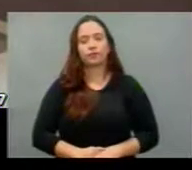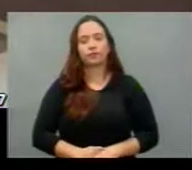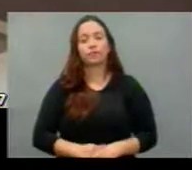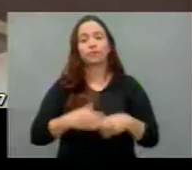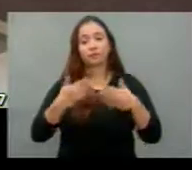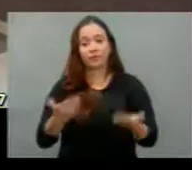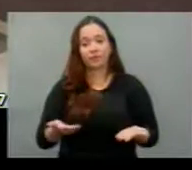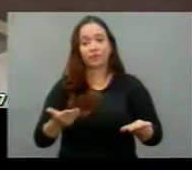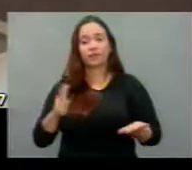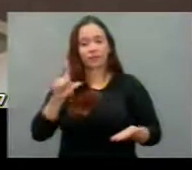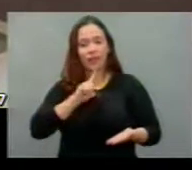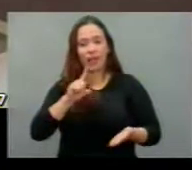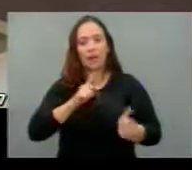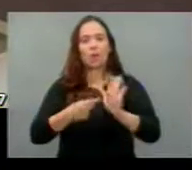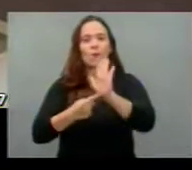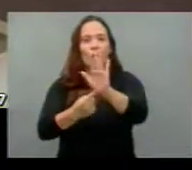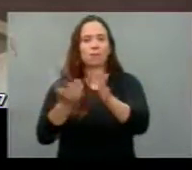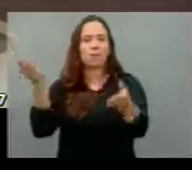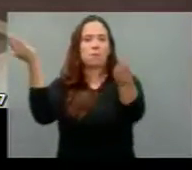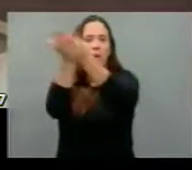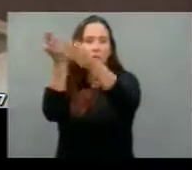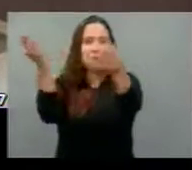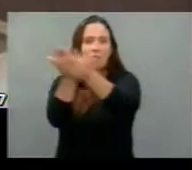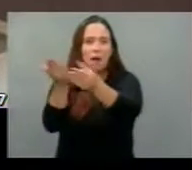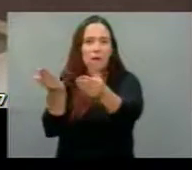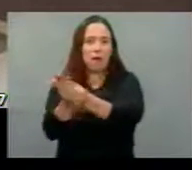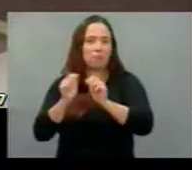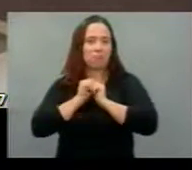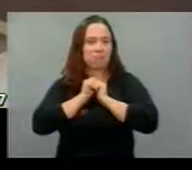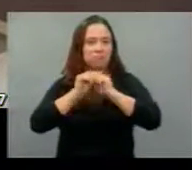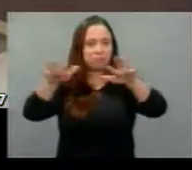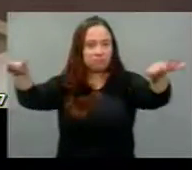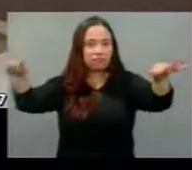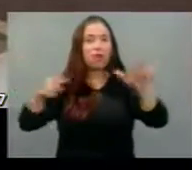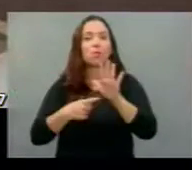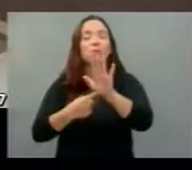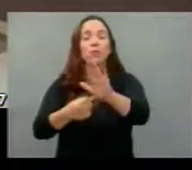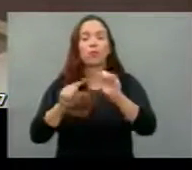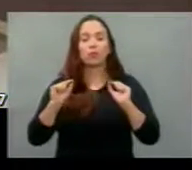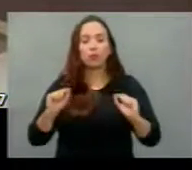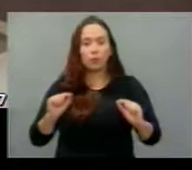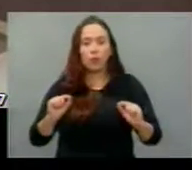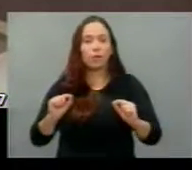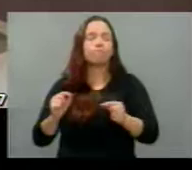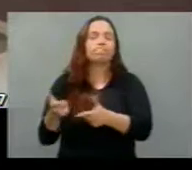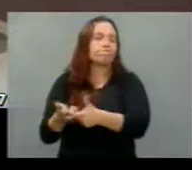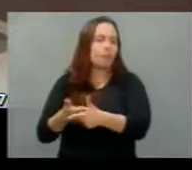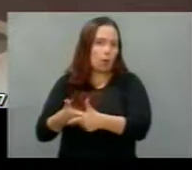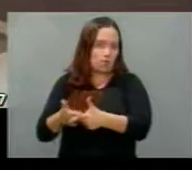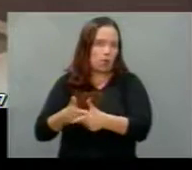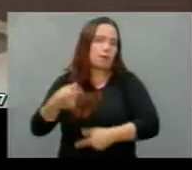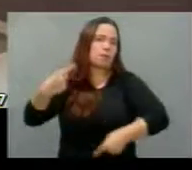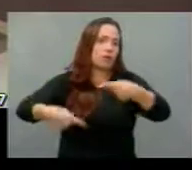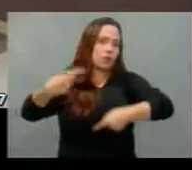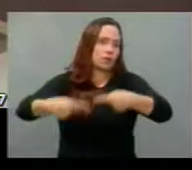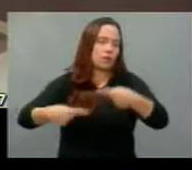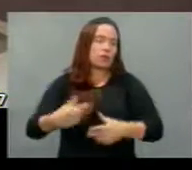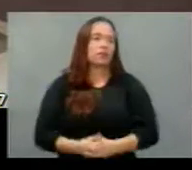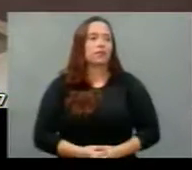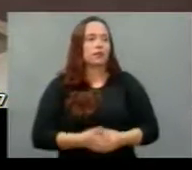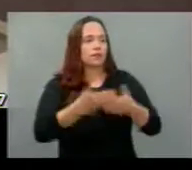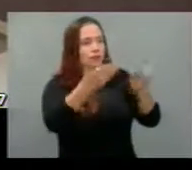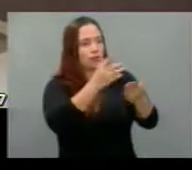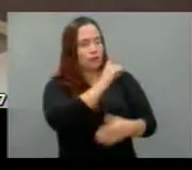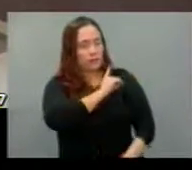seguidas operações demonstram é o completo esgotamento dessas estruturas. Deputado, me permita aqui